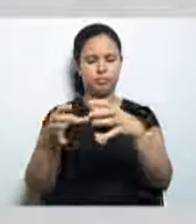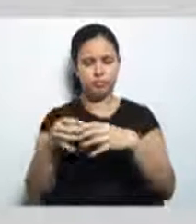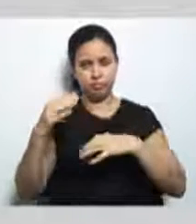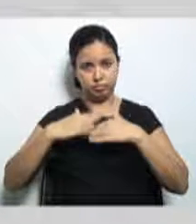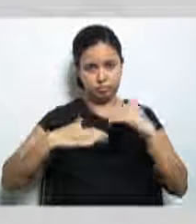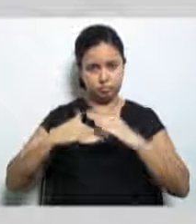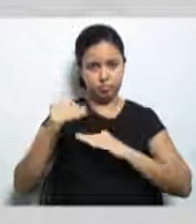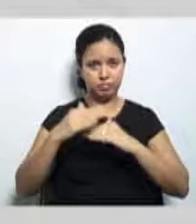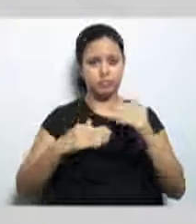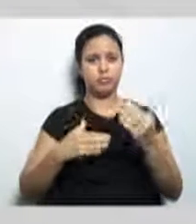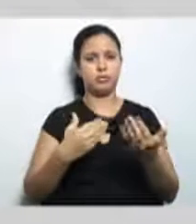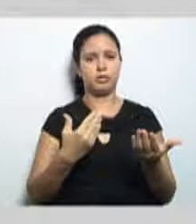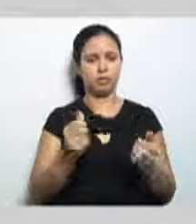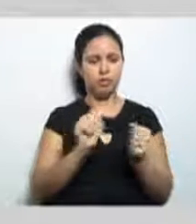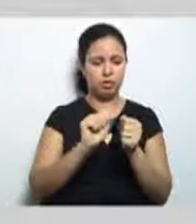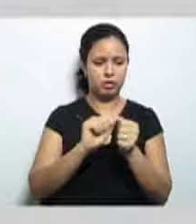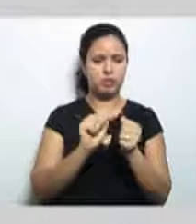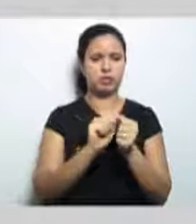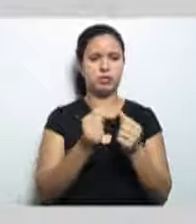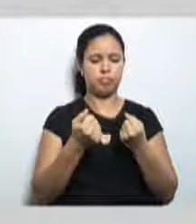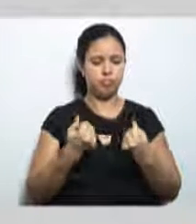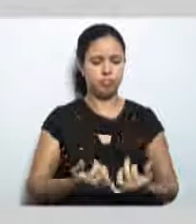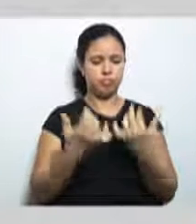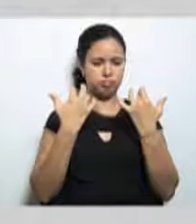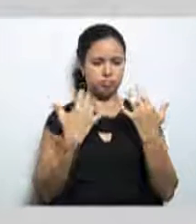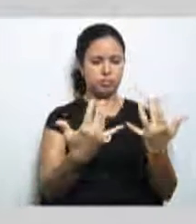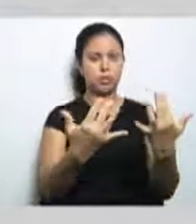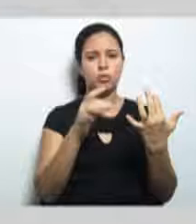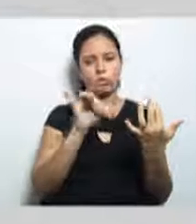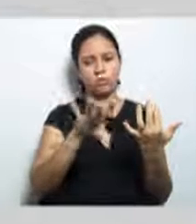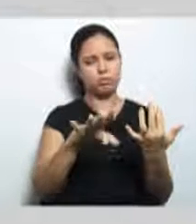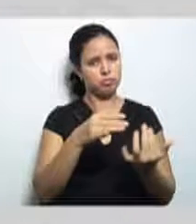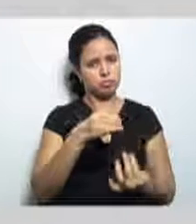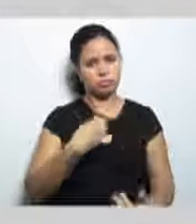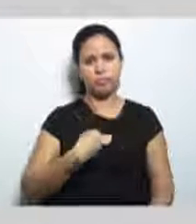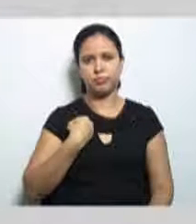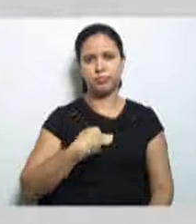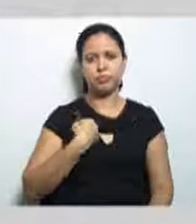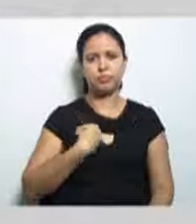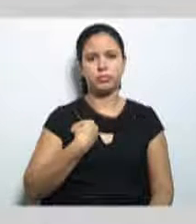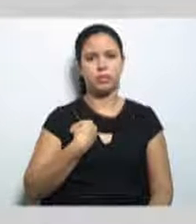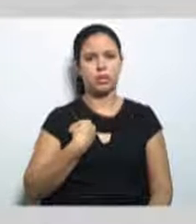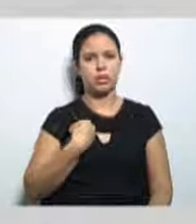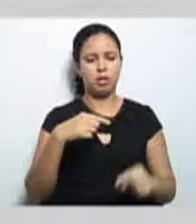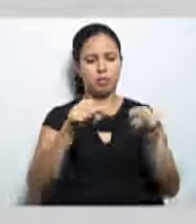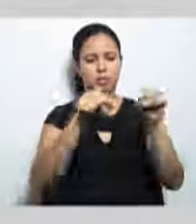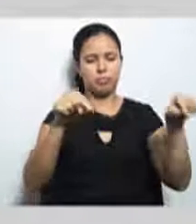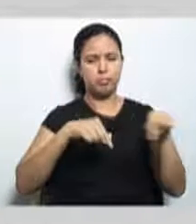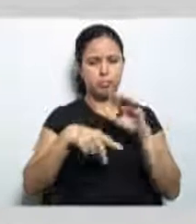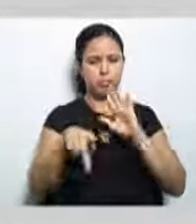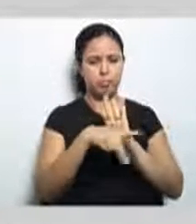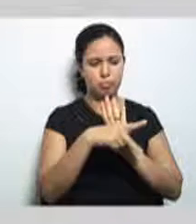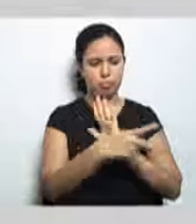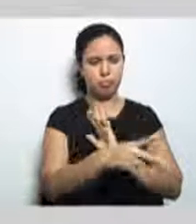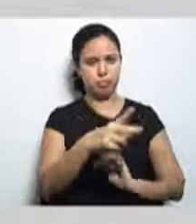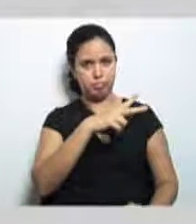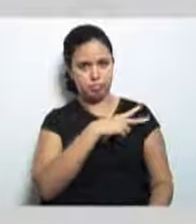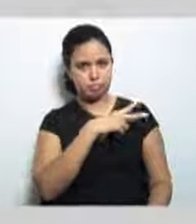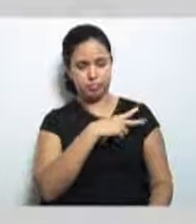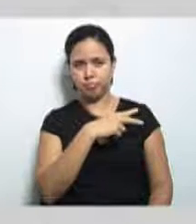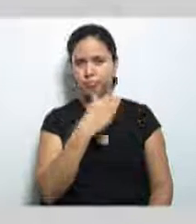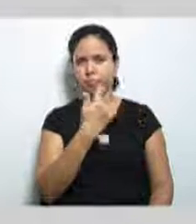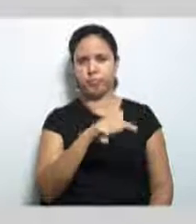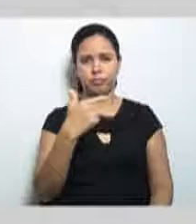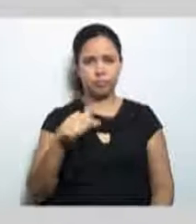para subsistência, não havia propriedade privada e também não havia classes sociais. O